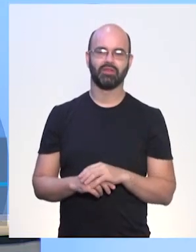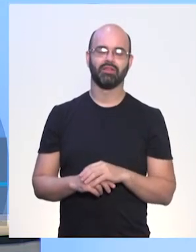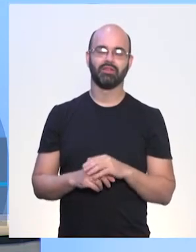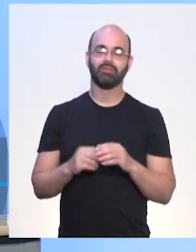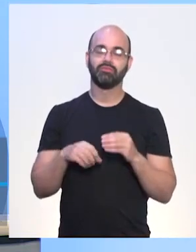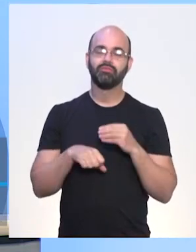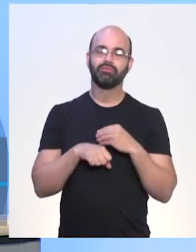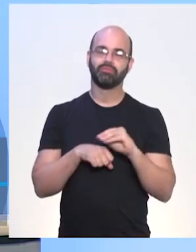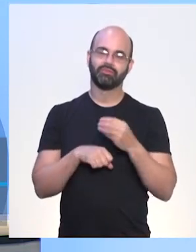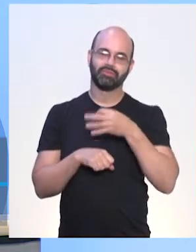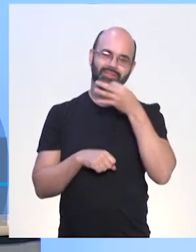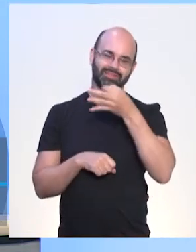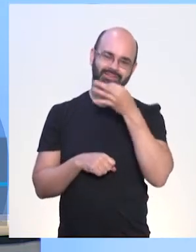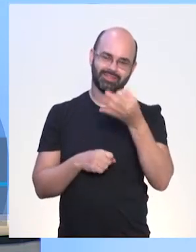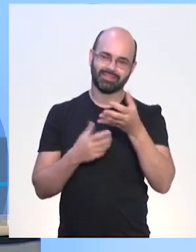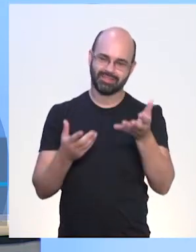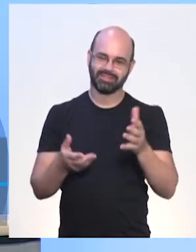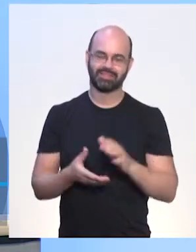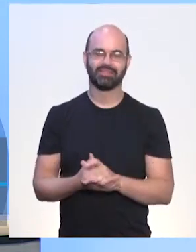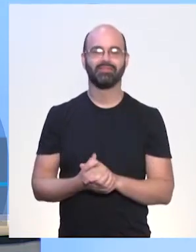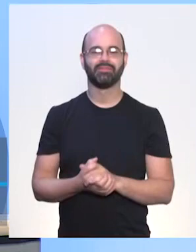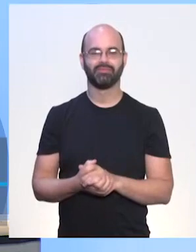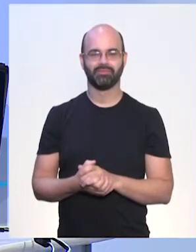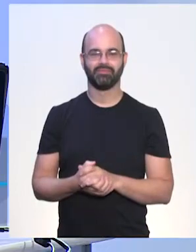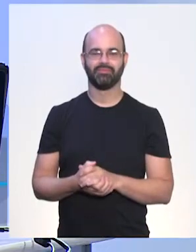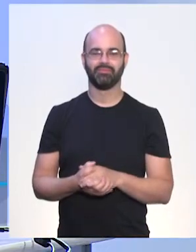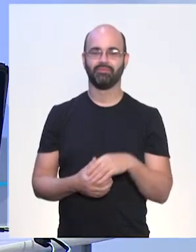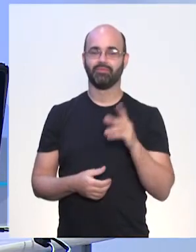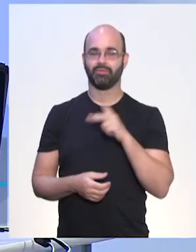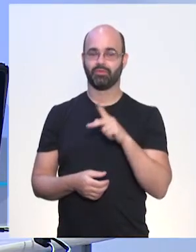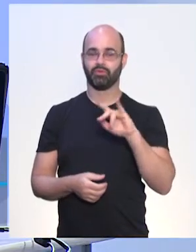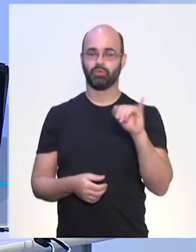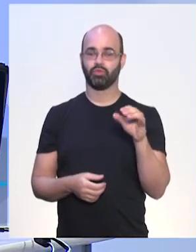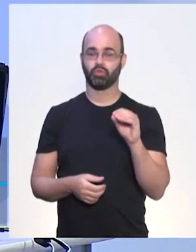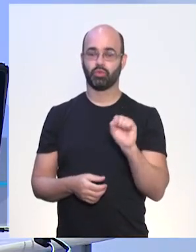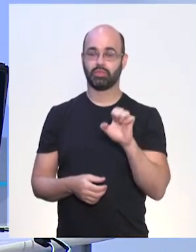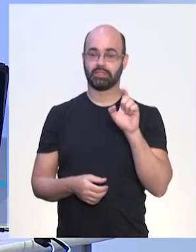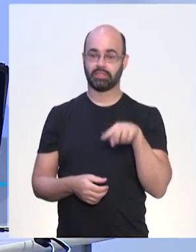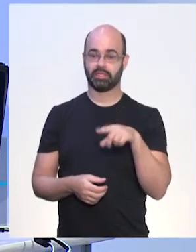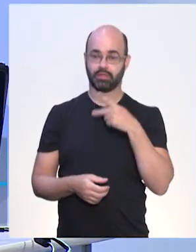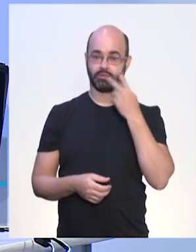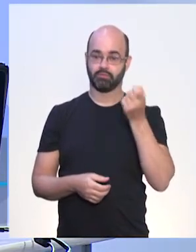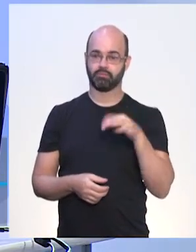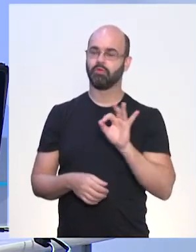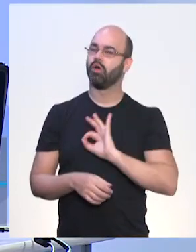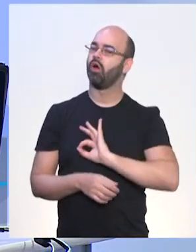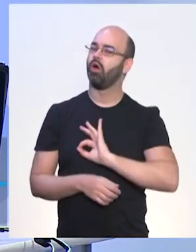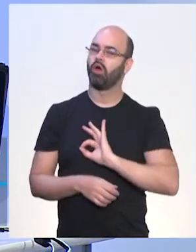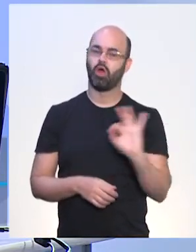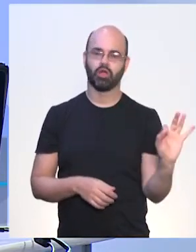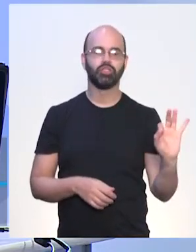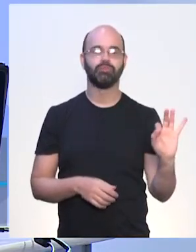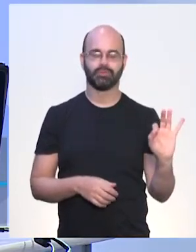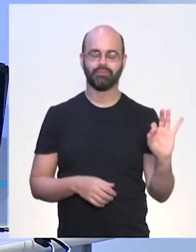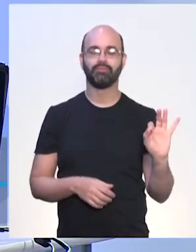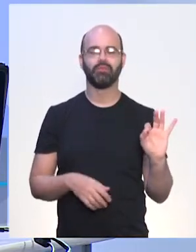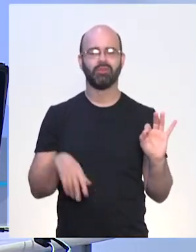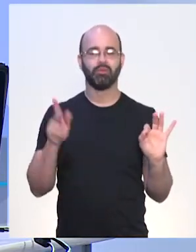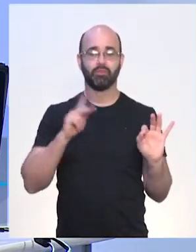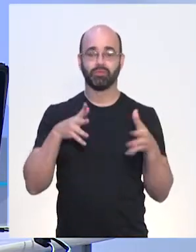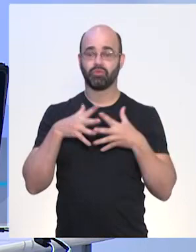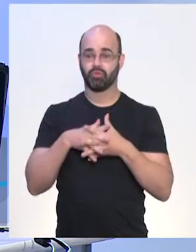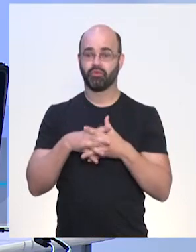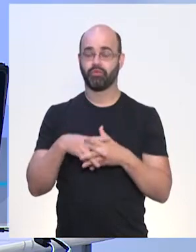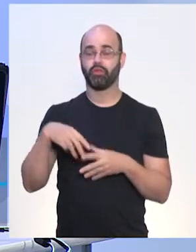uma sugestão é uma sugestão sobrou é o professor José está dizendo assim ótima Manchete os alunos confundem